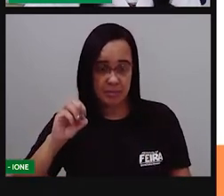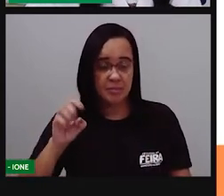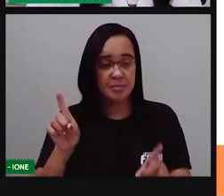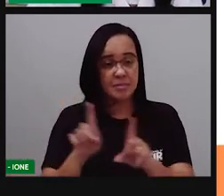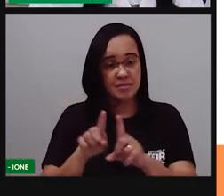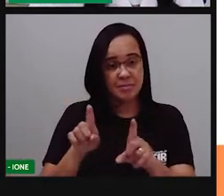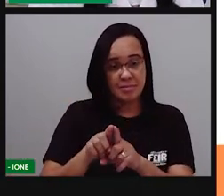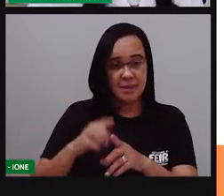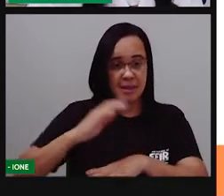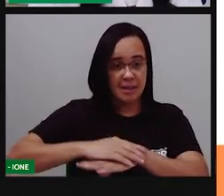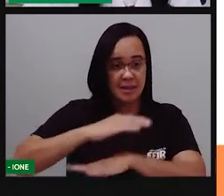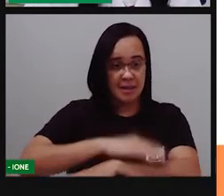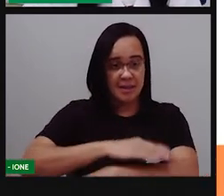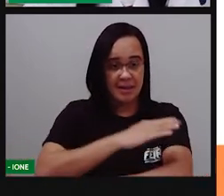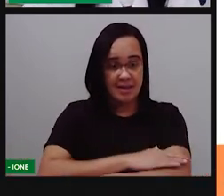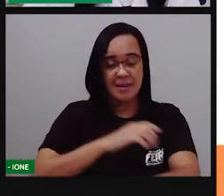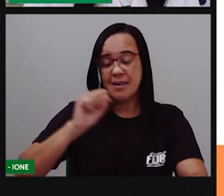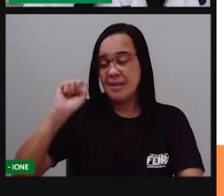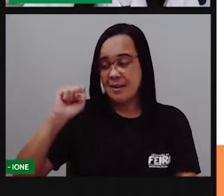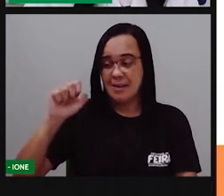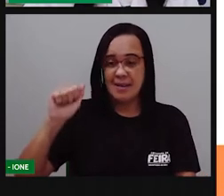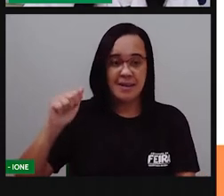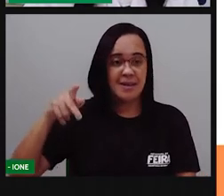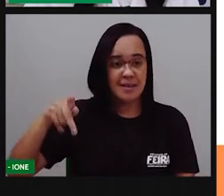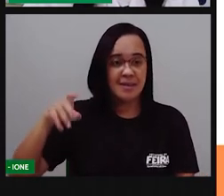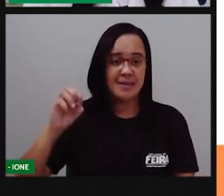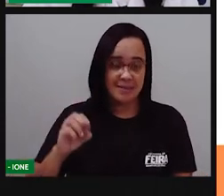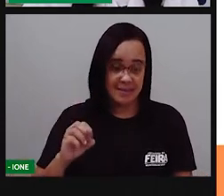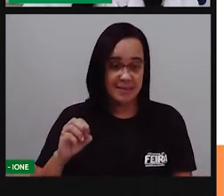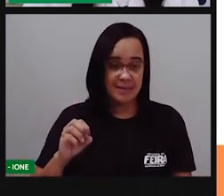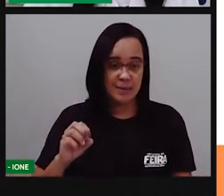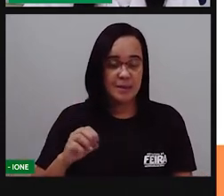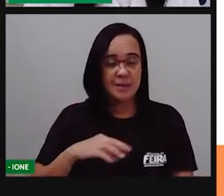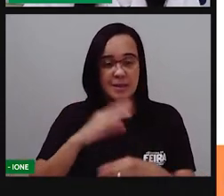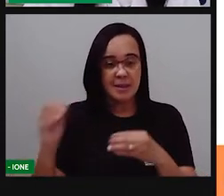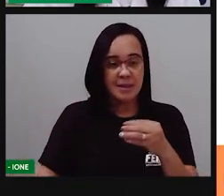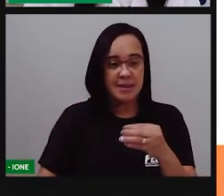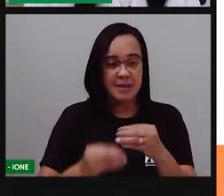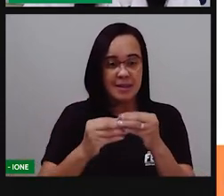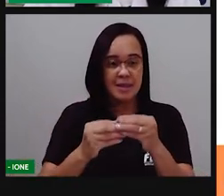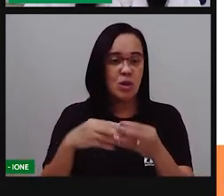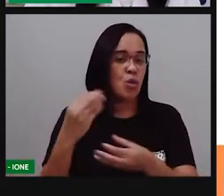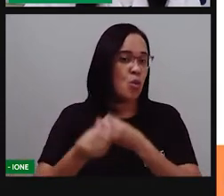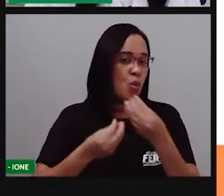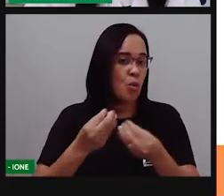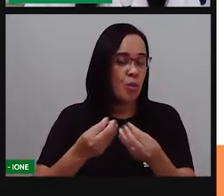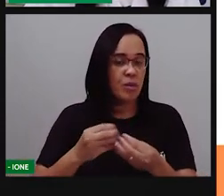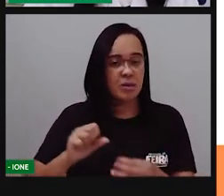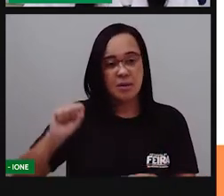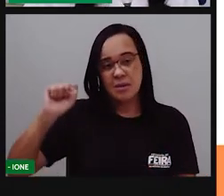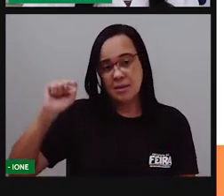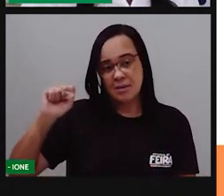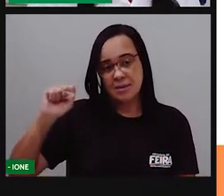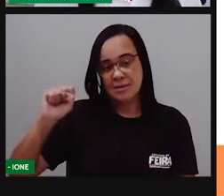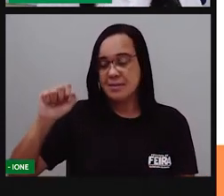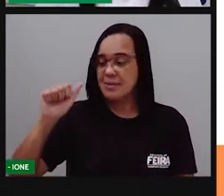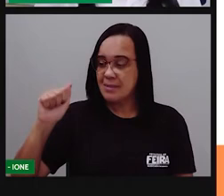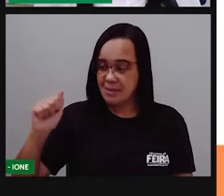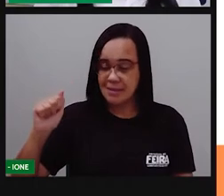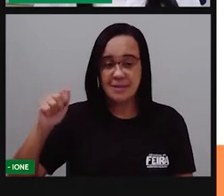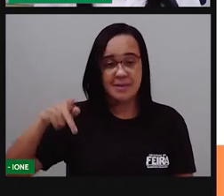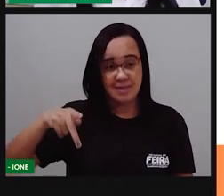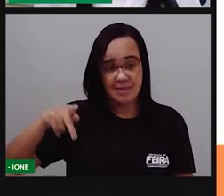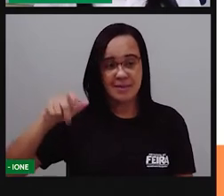esse problema é palavra o mapa Ah tá